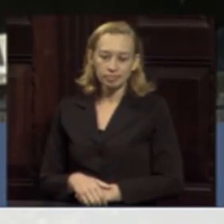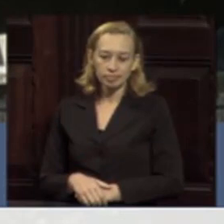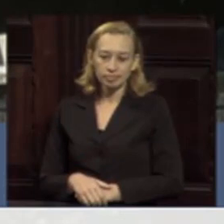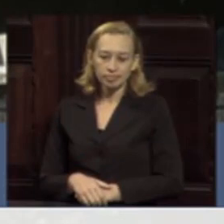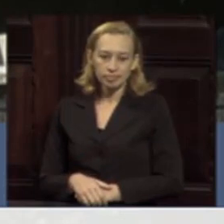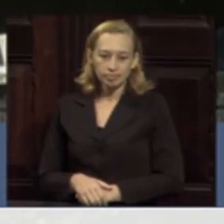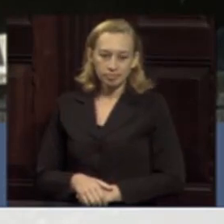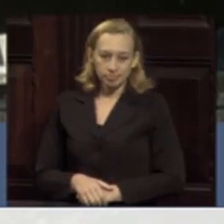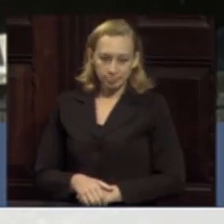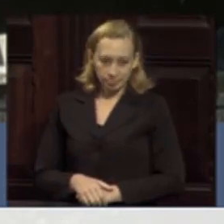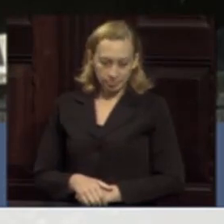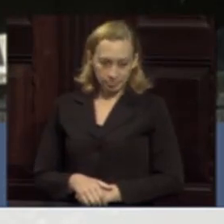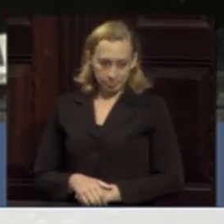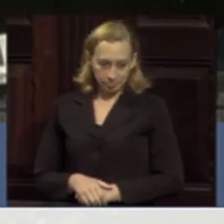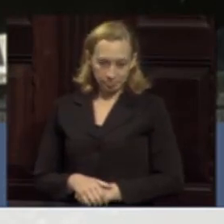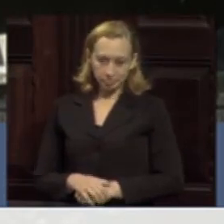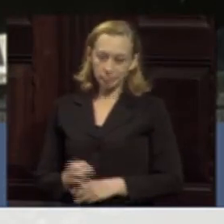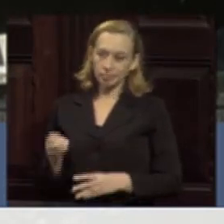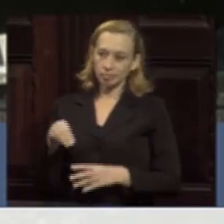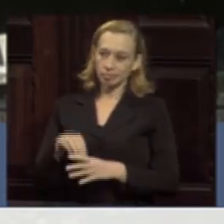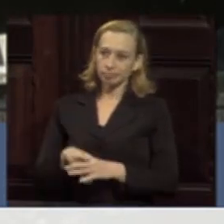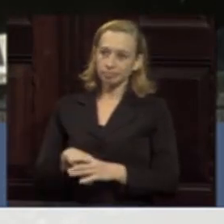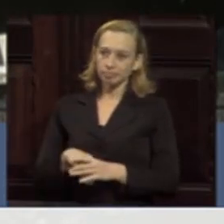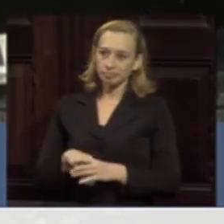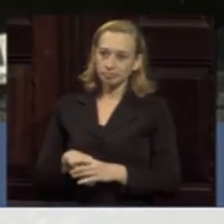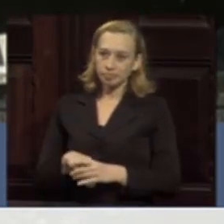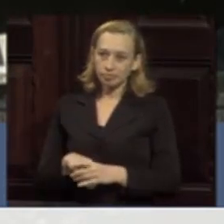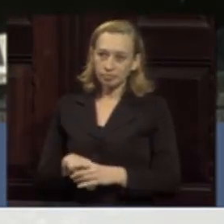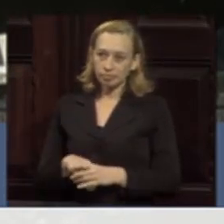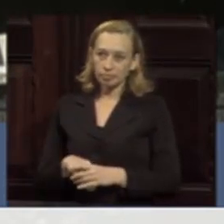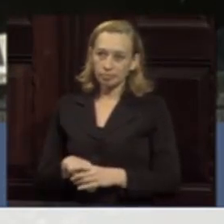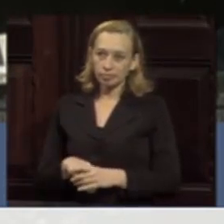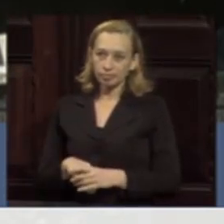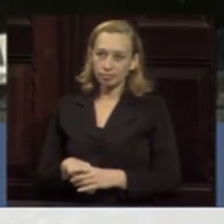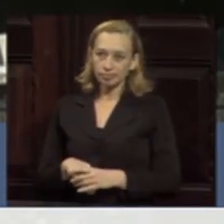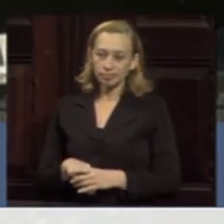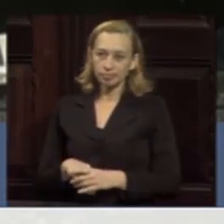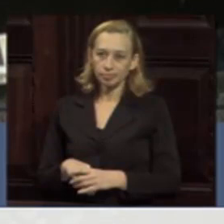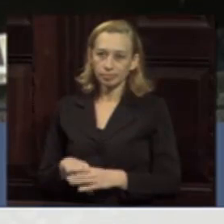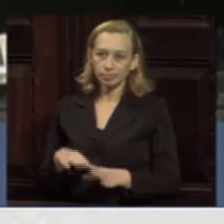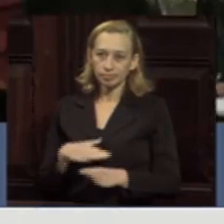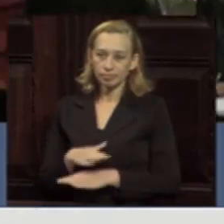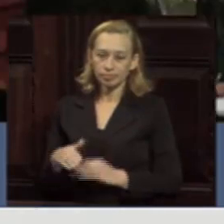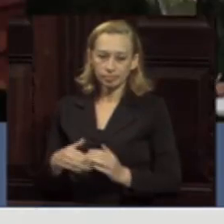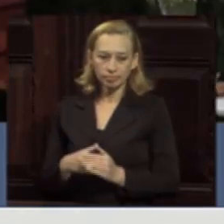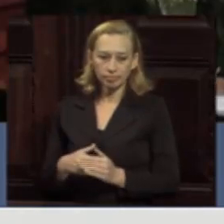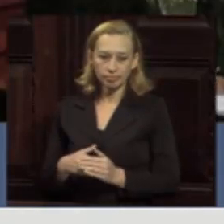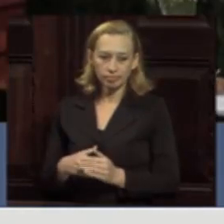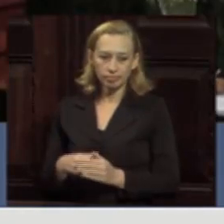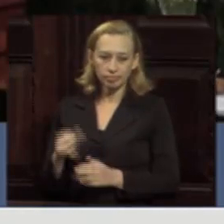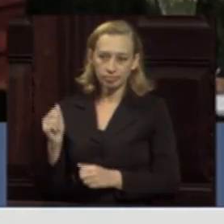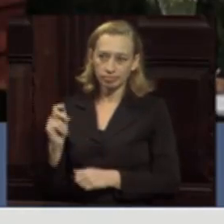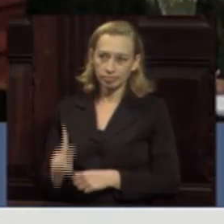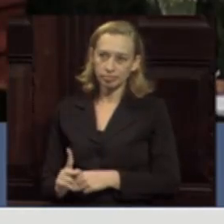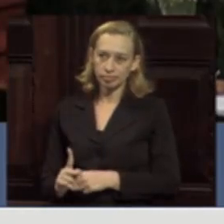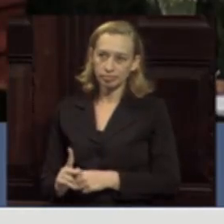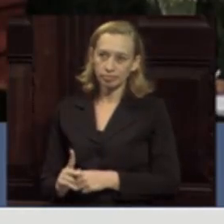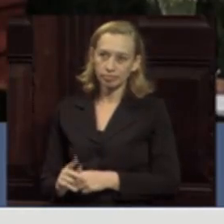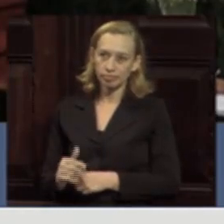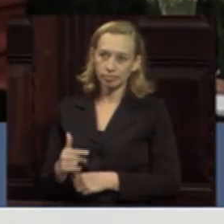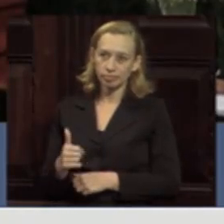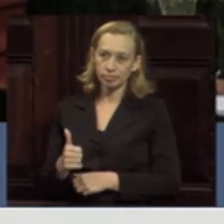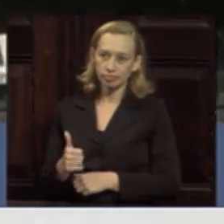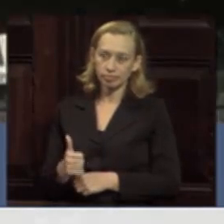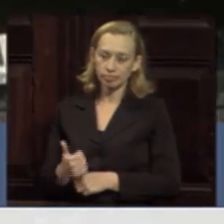Com pareceres emitido, em votação substitutivo. Senhores que aprovam a violência como estão, aprovado, vai